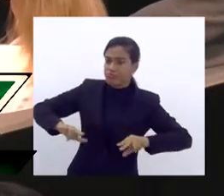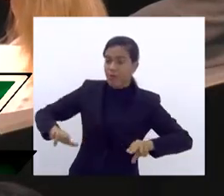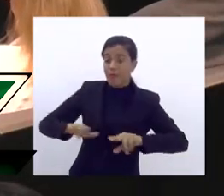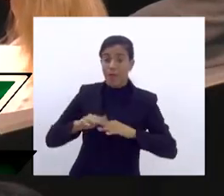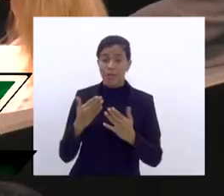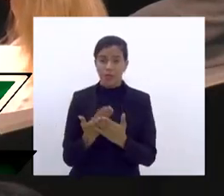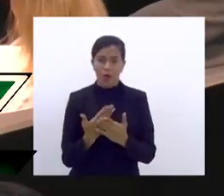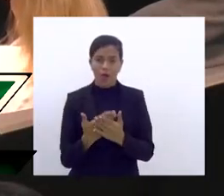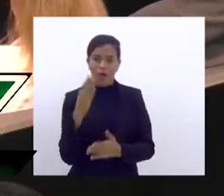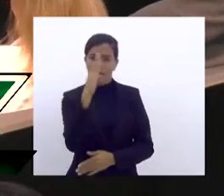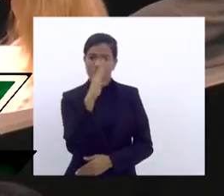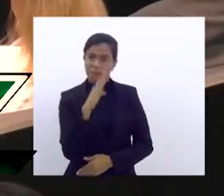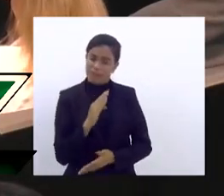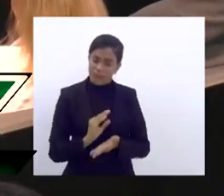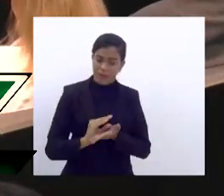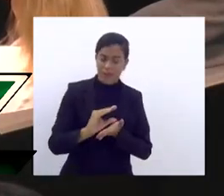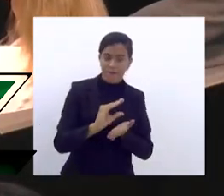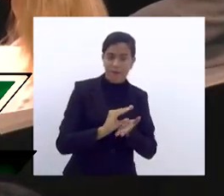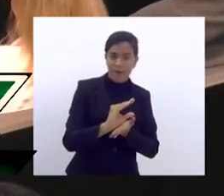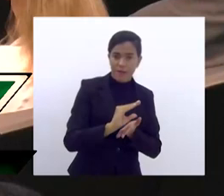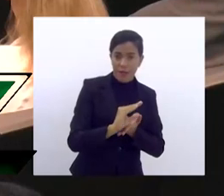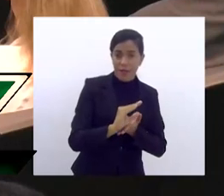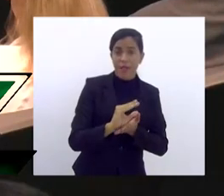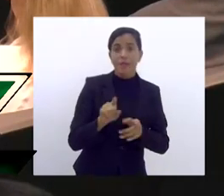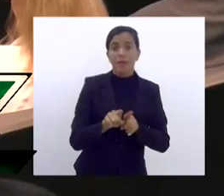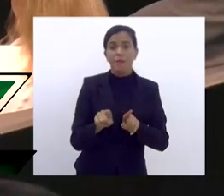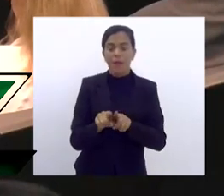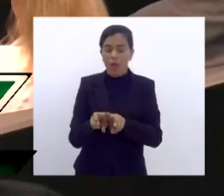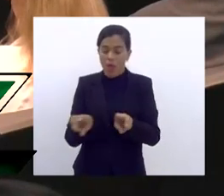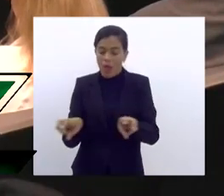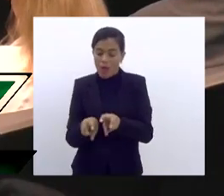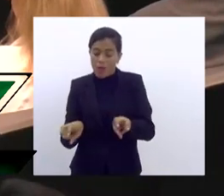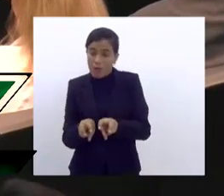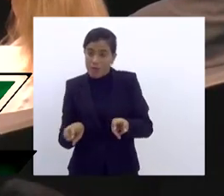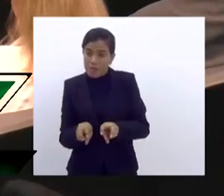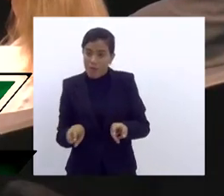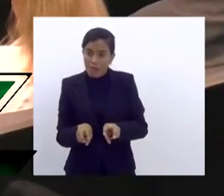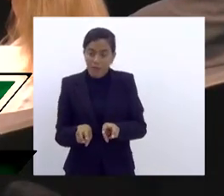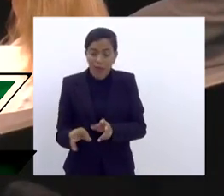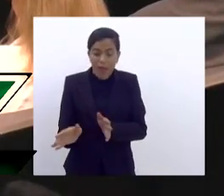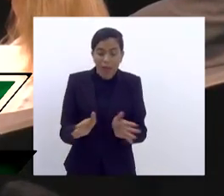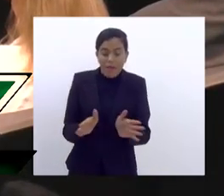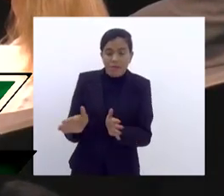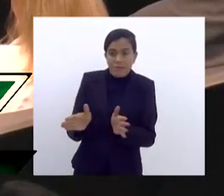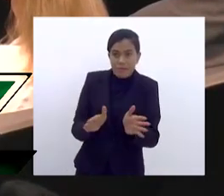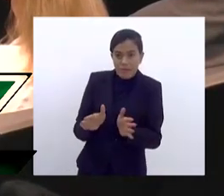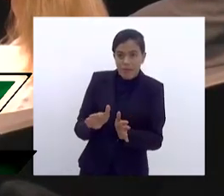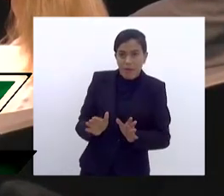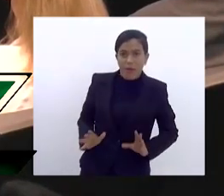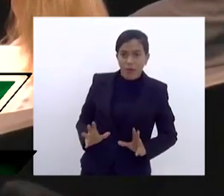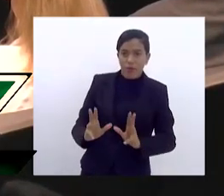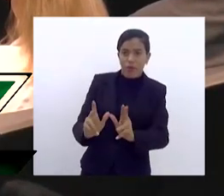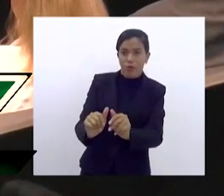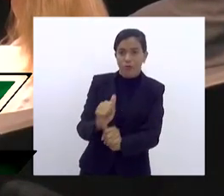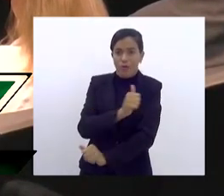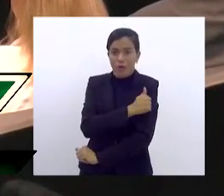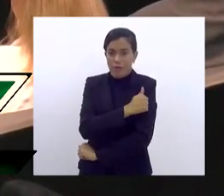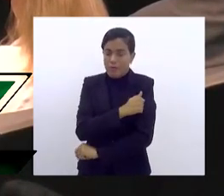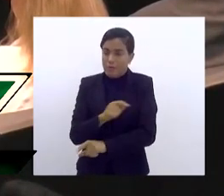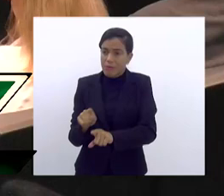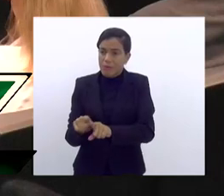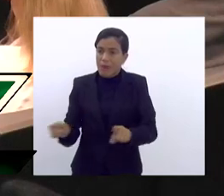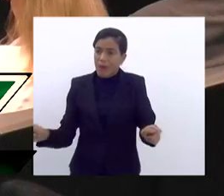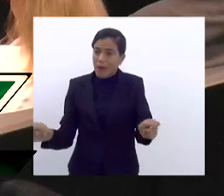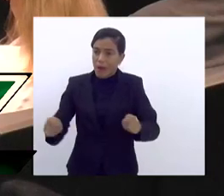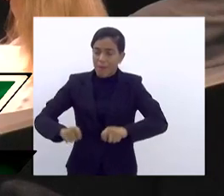brasileira precisa estar financiada equipada e ocupada de maneira que sendo acessível a seus usuários seja também capaz